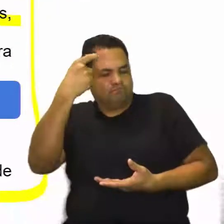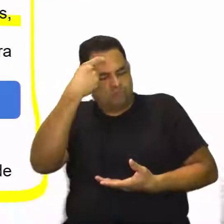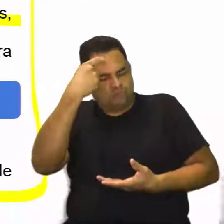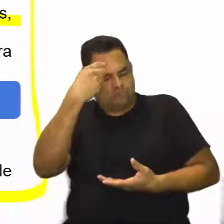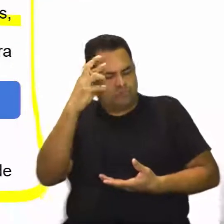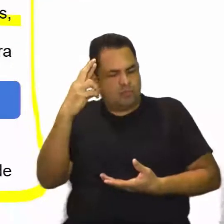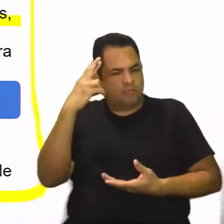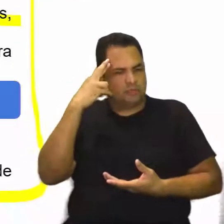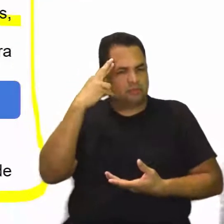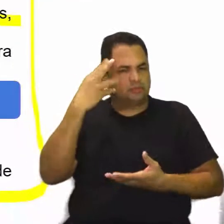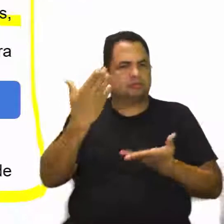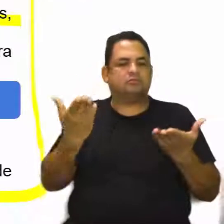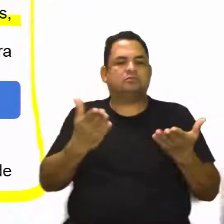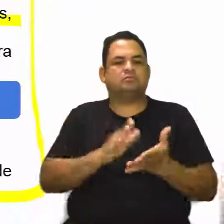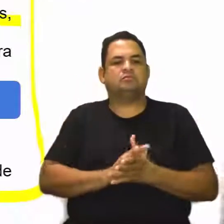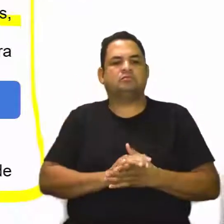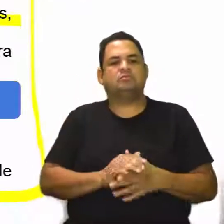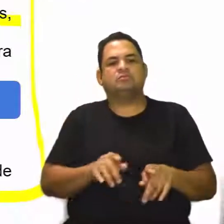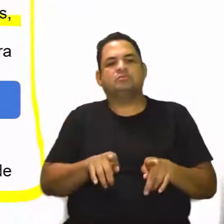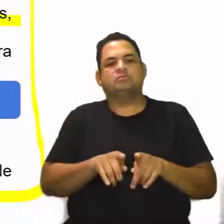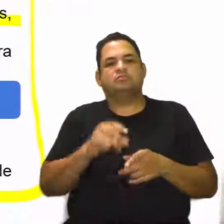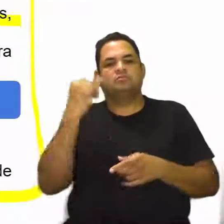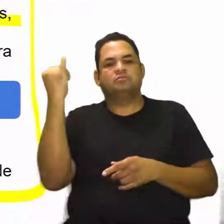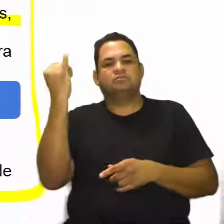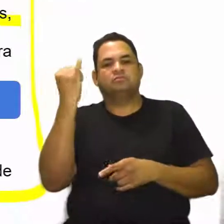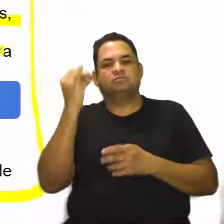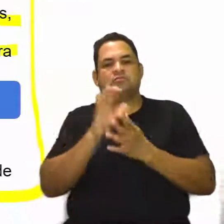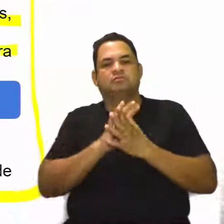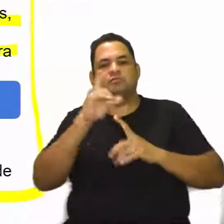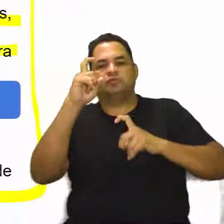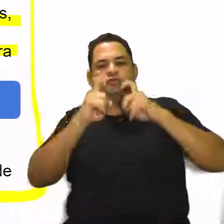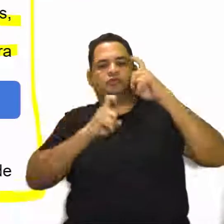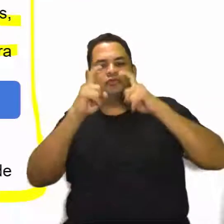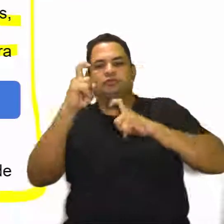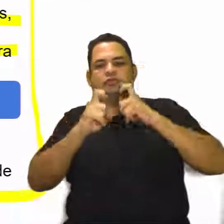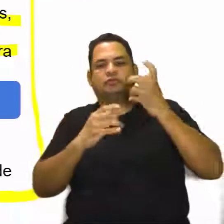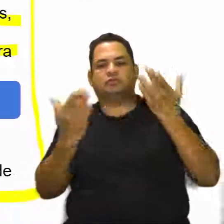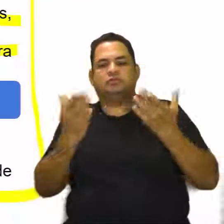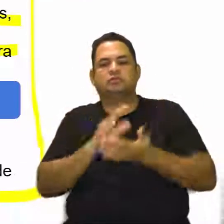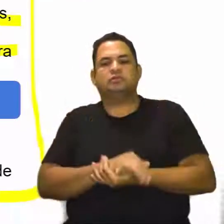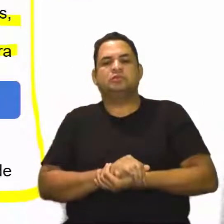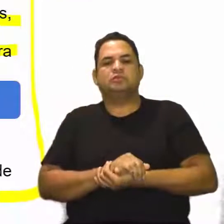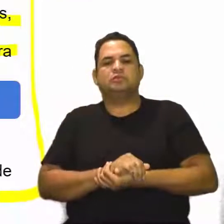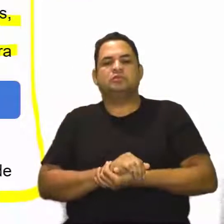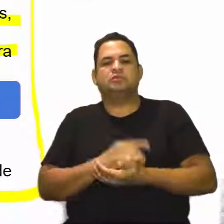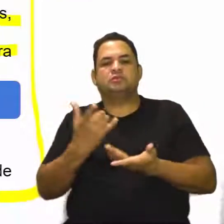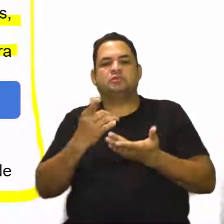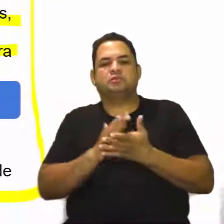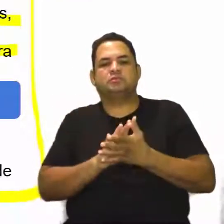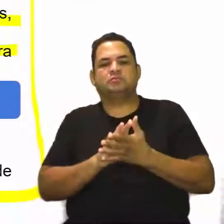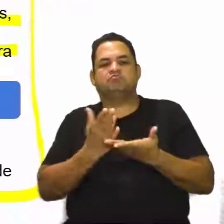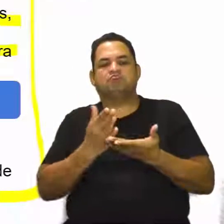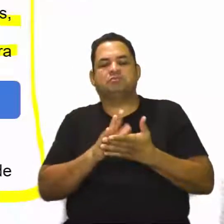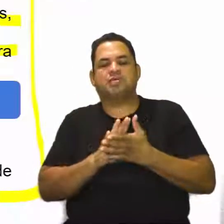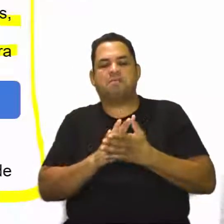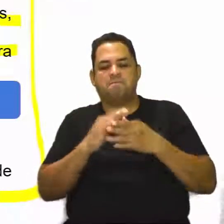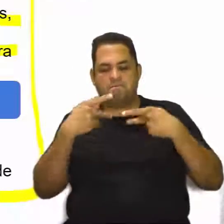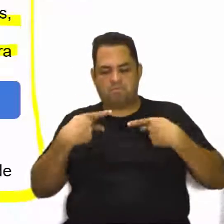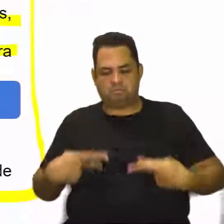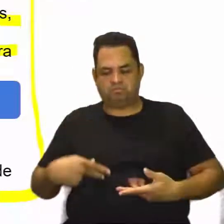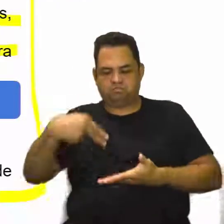a consciência e a razão, e ainda é importante considerar a totalidade de gestos, de expressões e postura